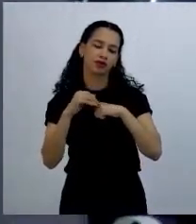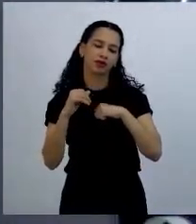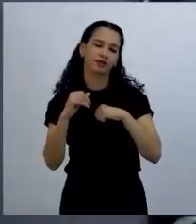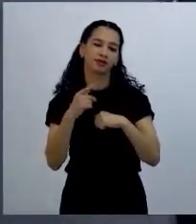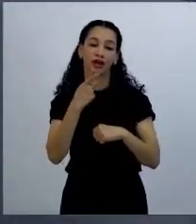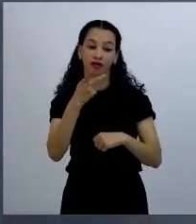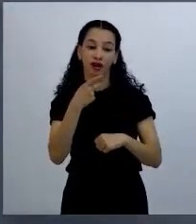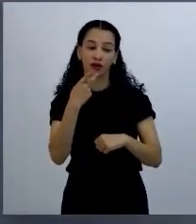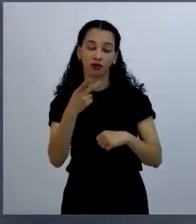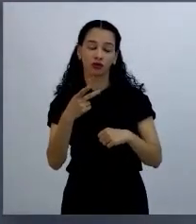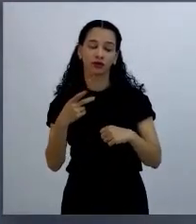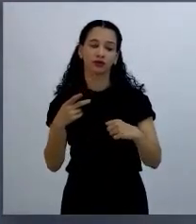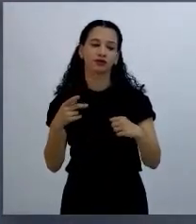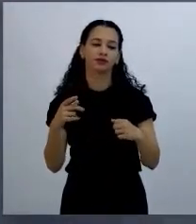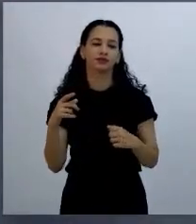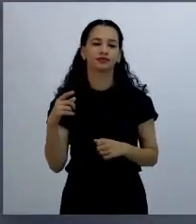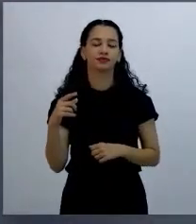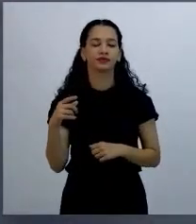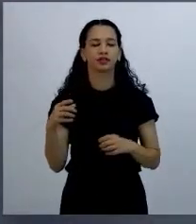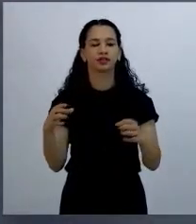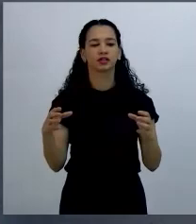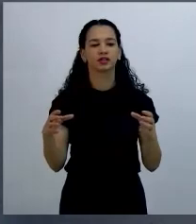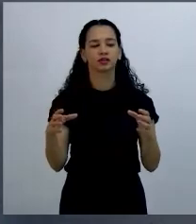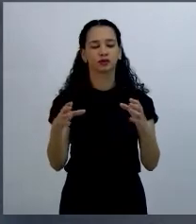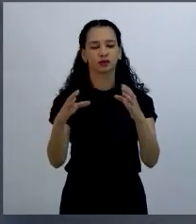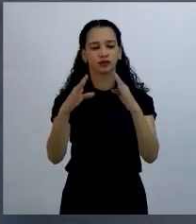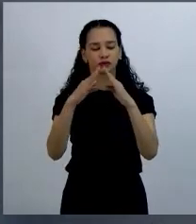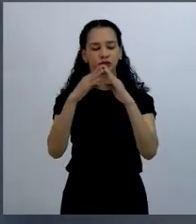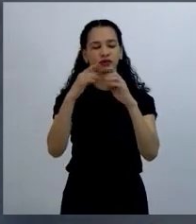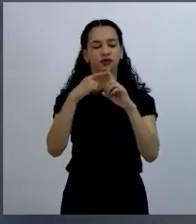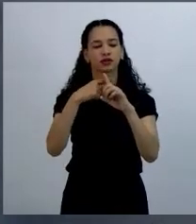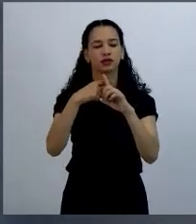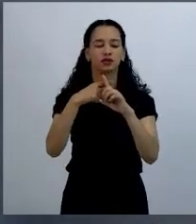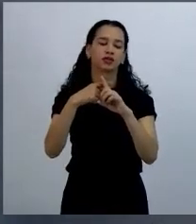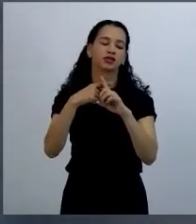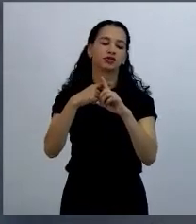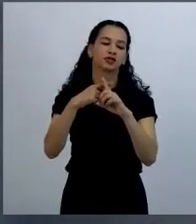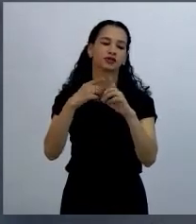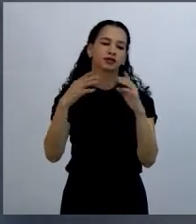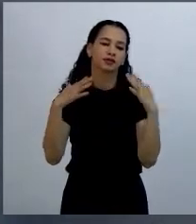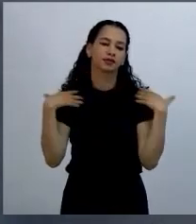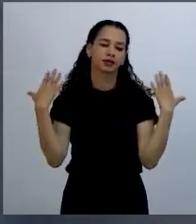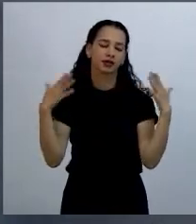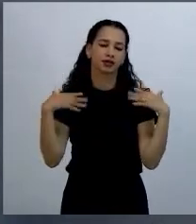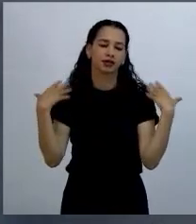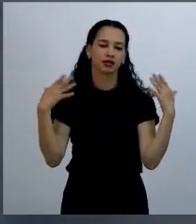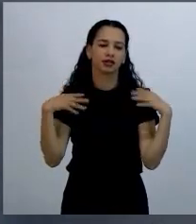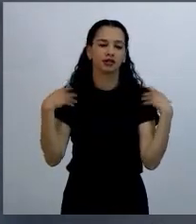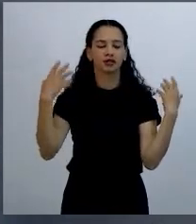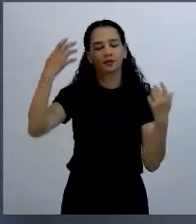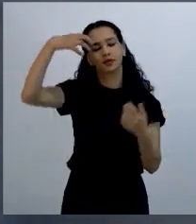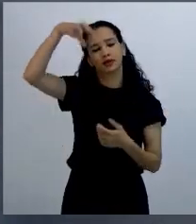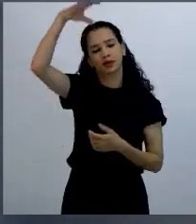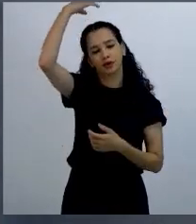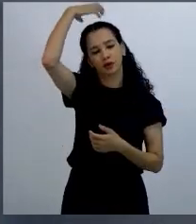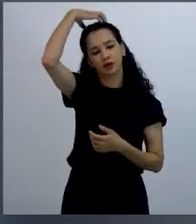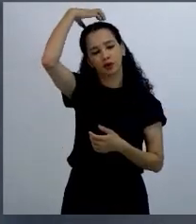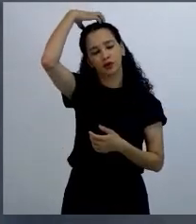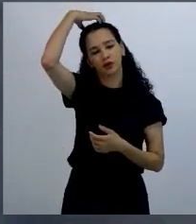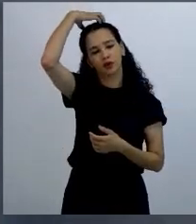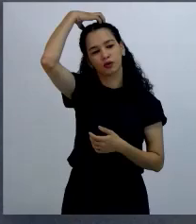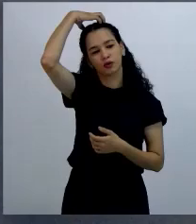Diadema não é Estéfano e stefanos é coroa de um corredor de um atleta é como se ele dissesse não era vocês